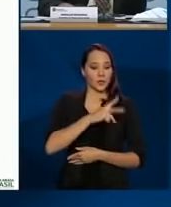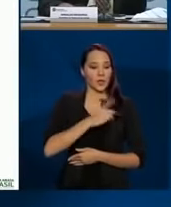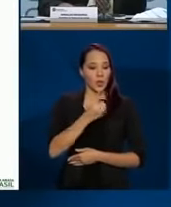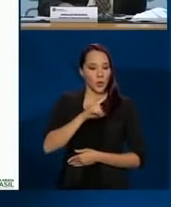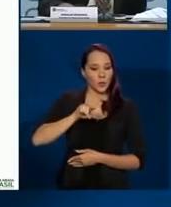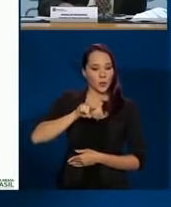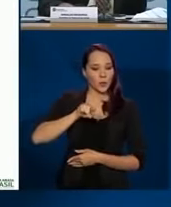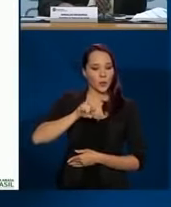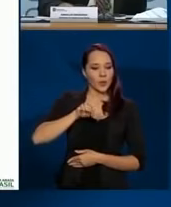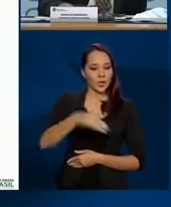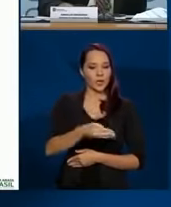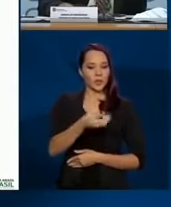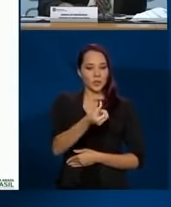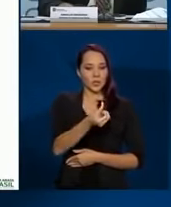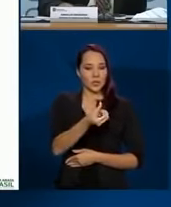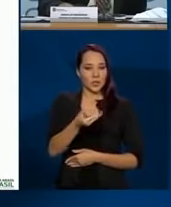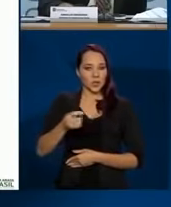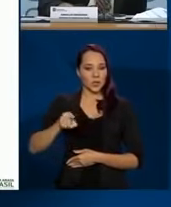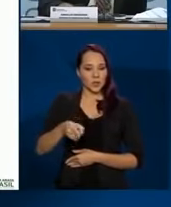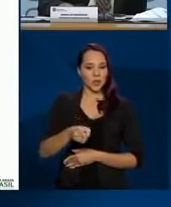1.600.000, né, o que dá um total de